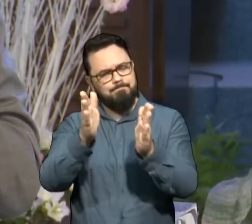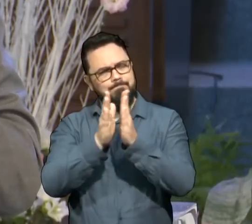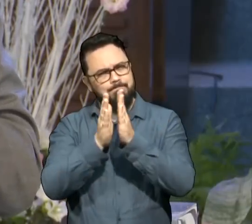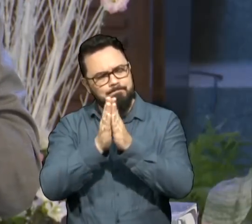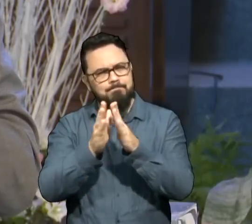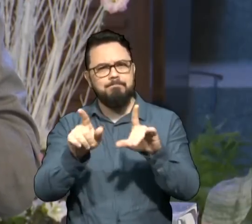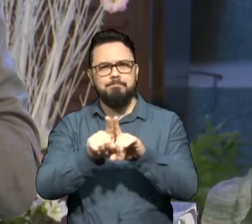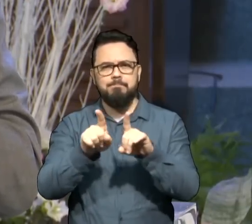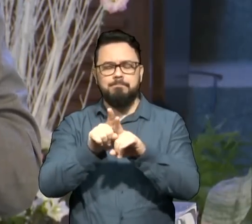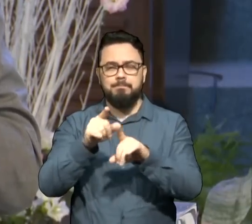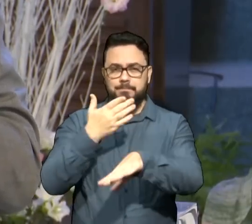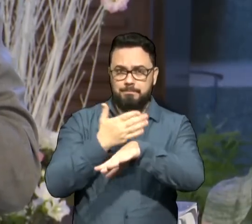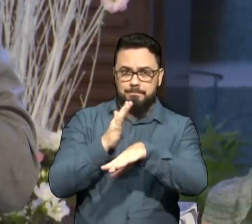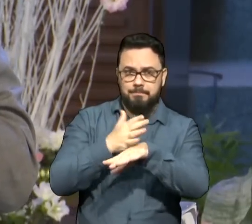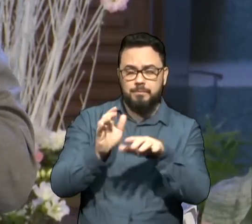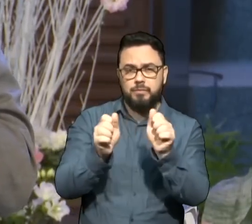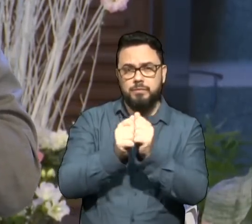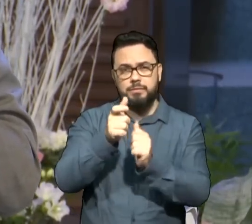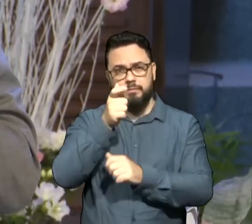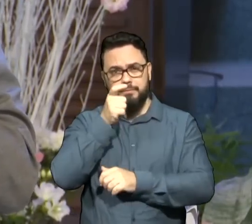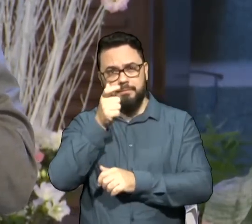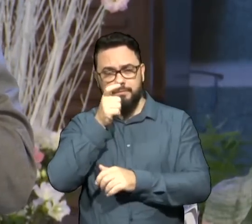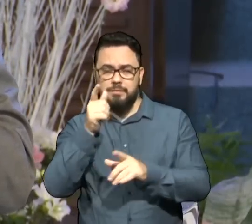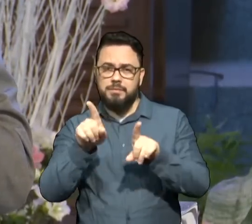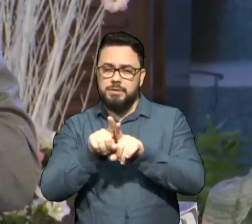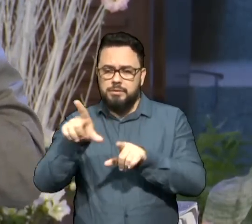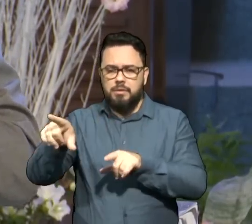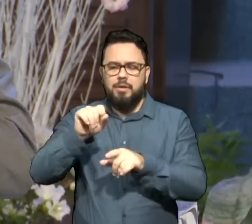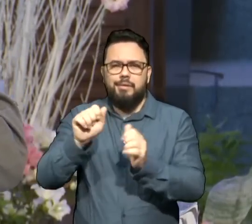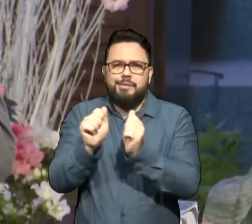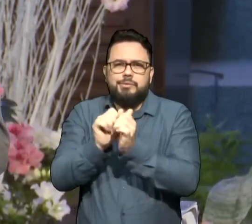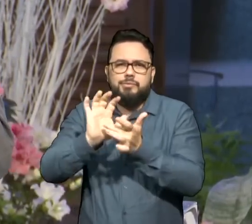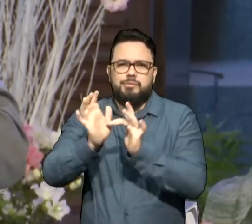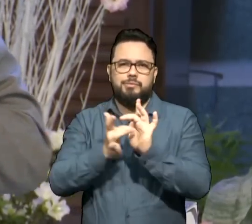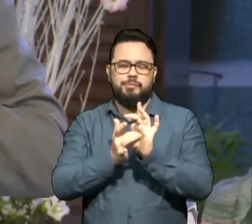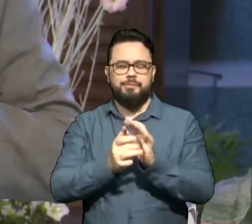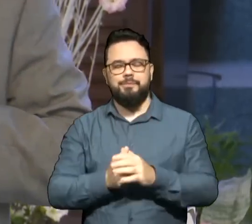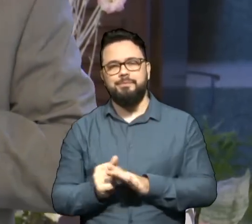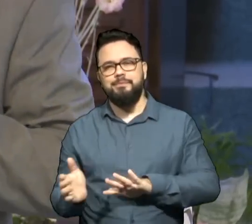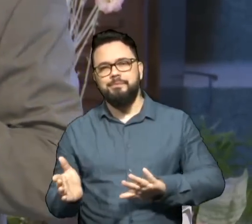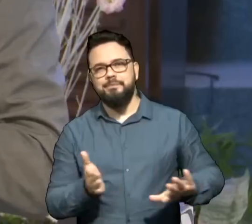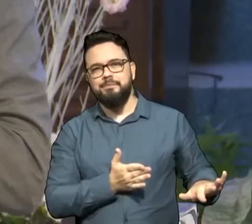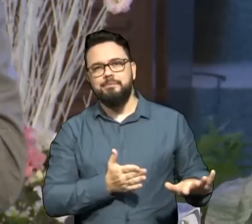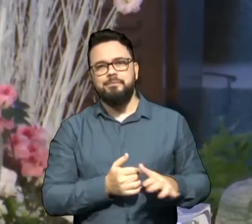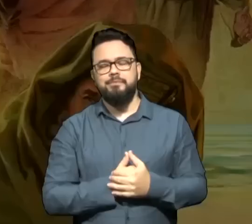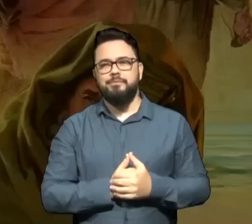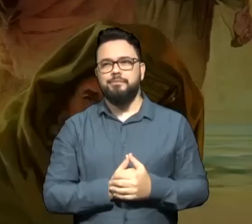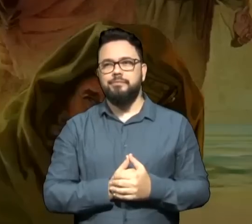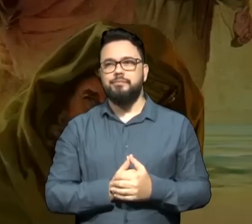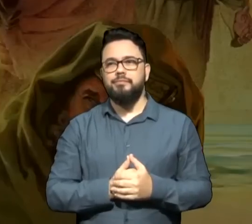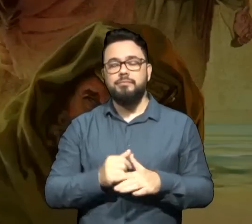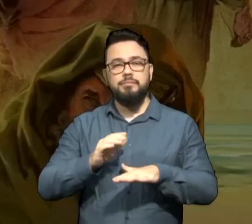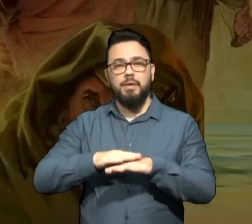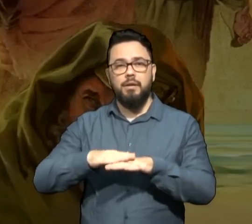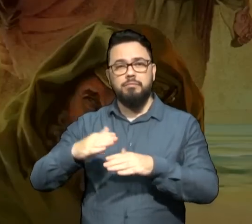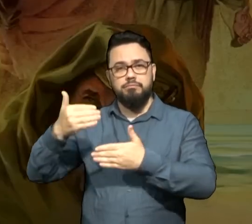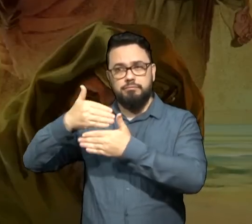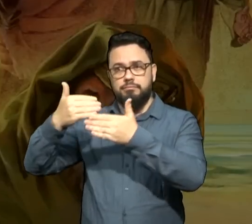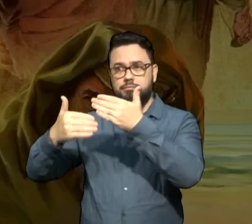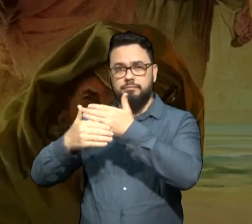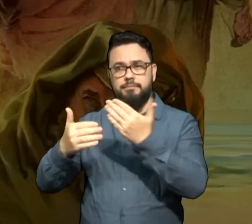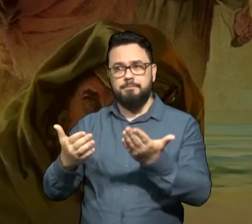a sua participação e a sua decisão ao lado de Jesus muito bem meus irmãos nós vamos colocar ali no powerp